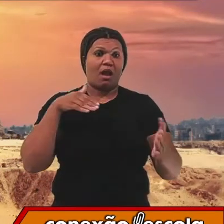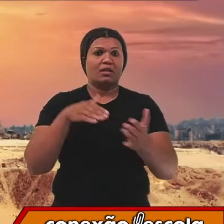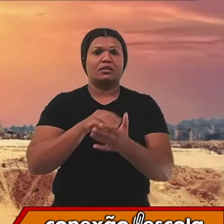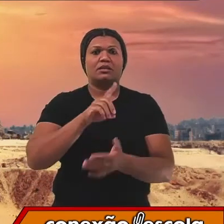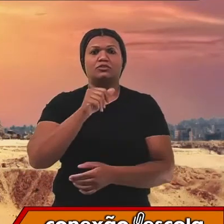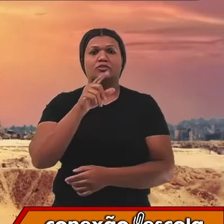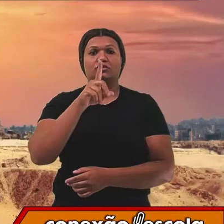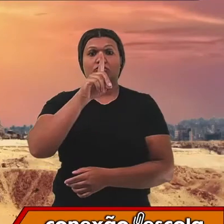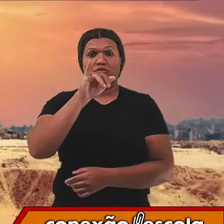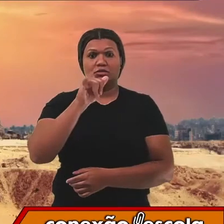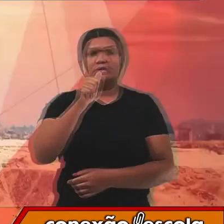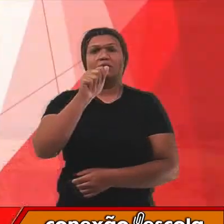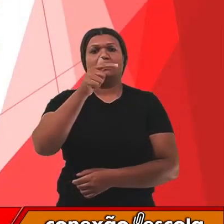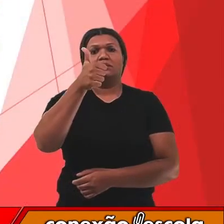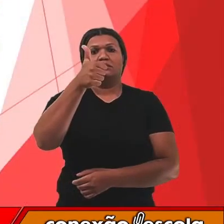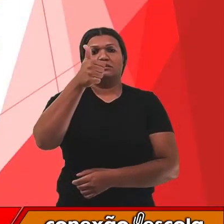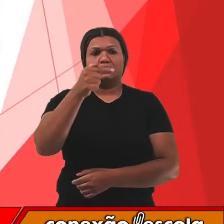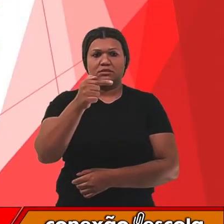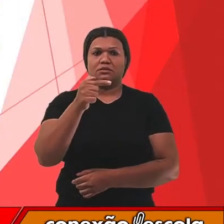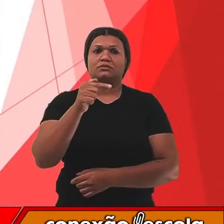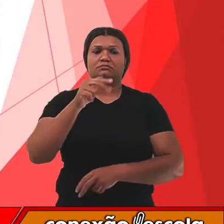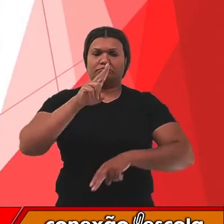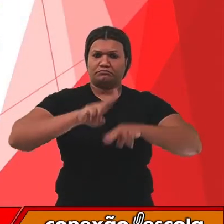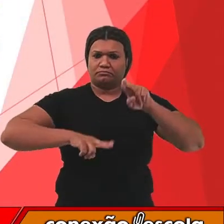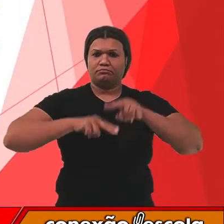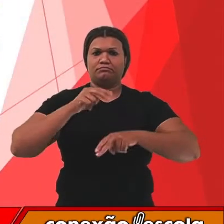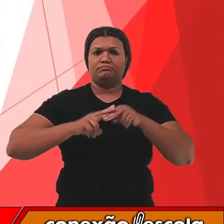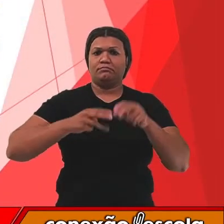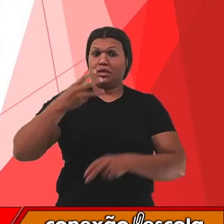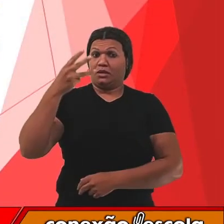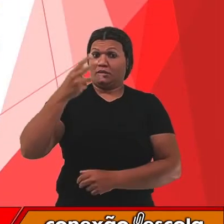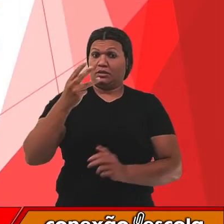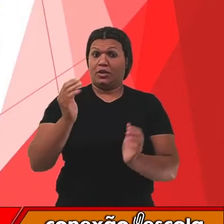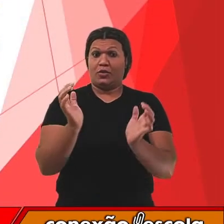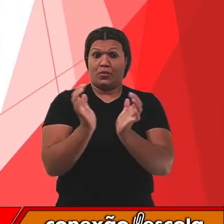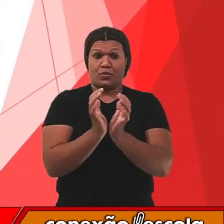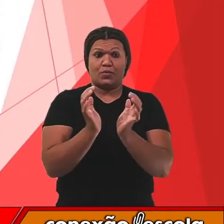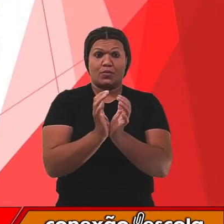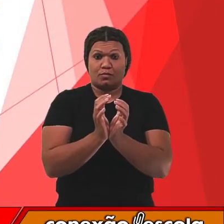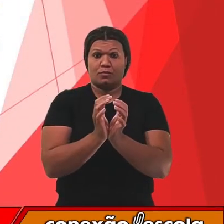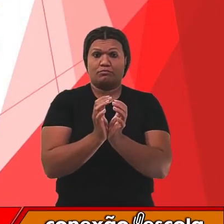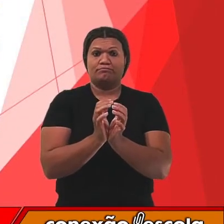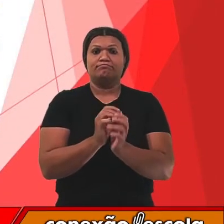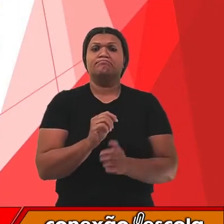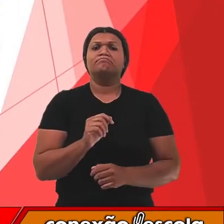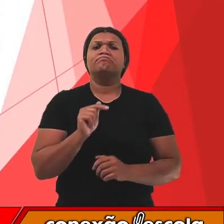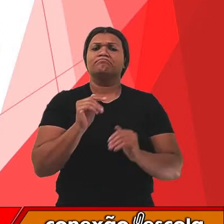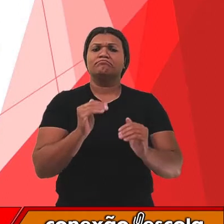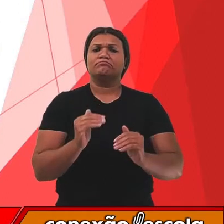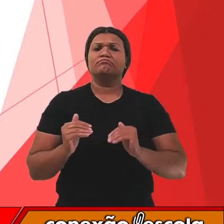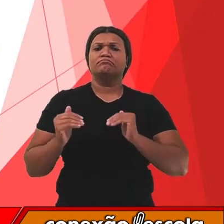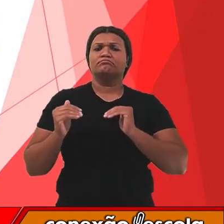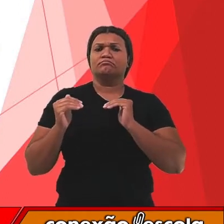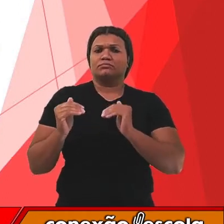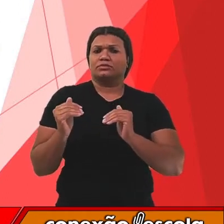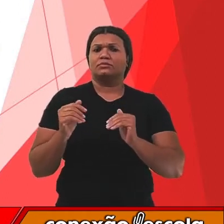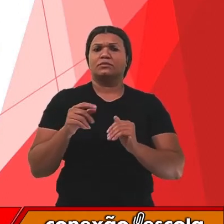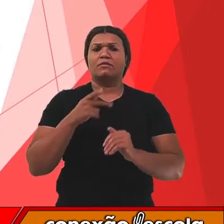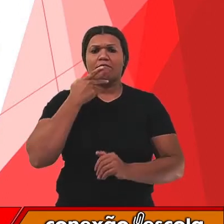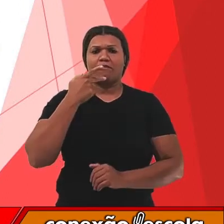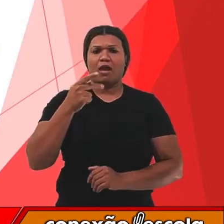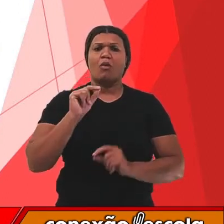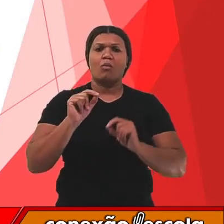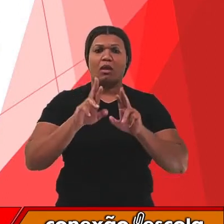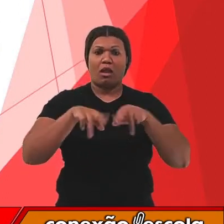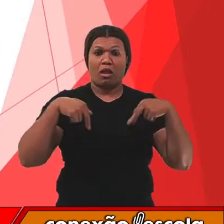o terceiro estado, com a adesão dos membros liberais e do clero, declarou-se em Assembleia